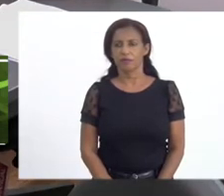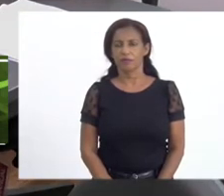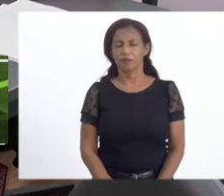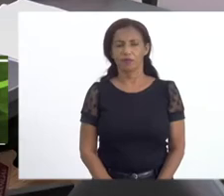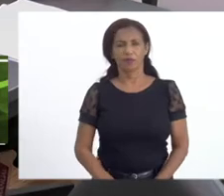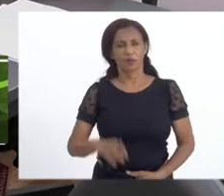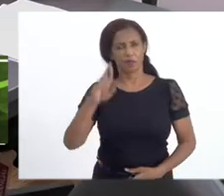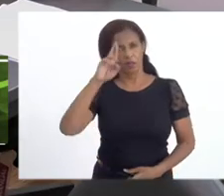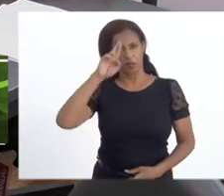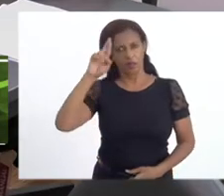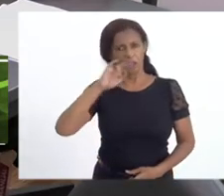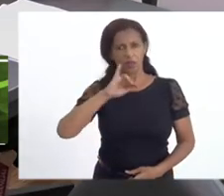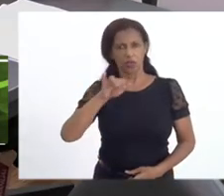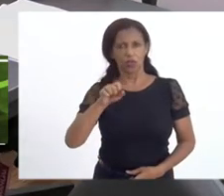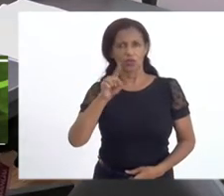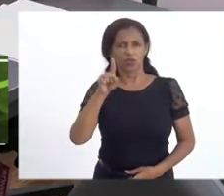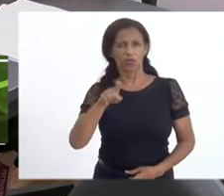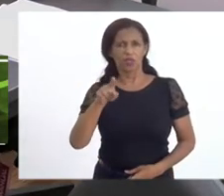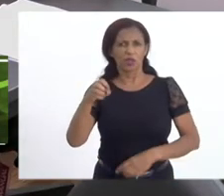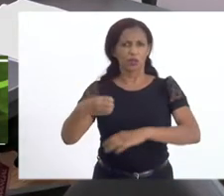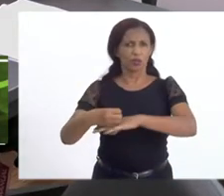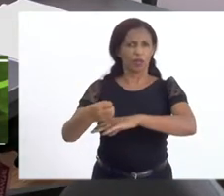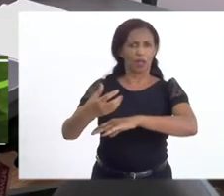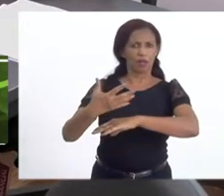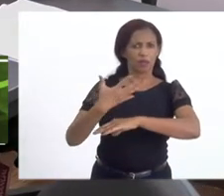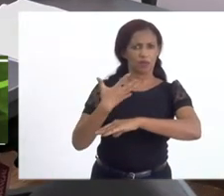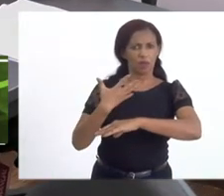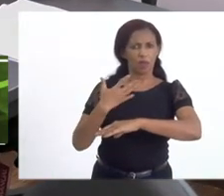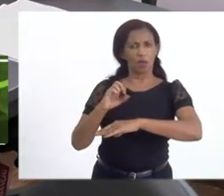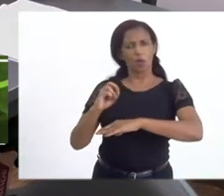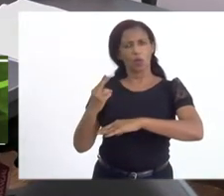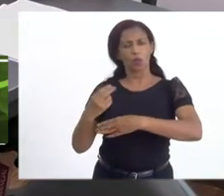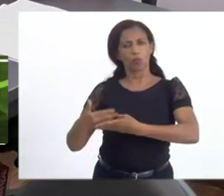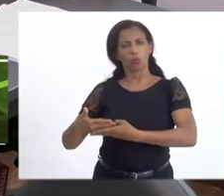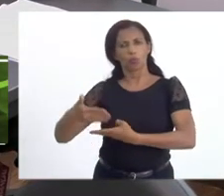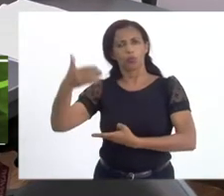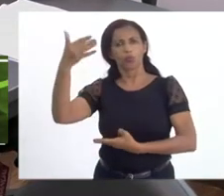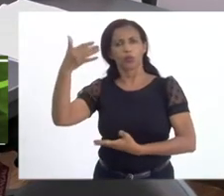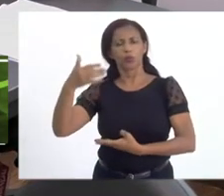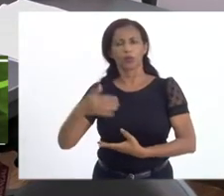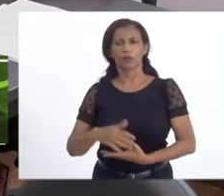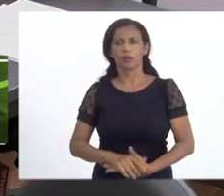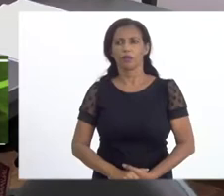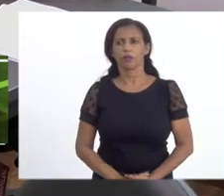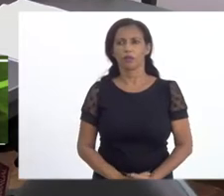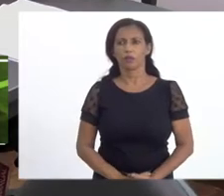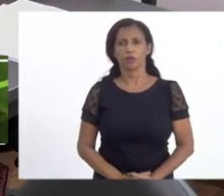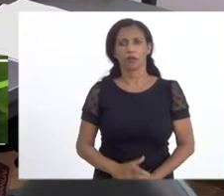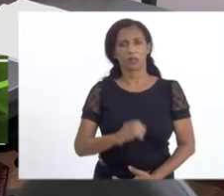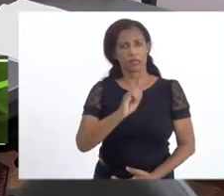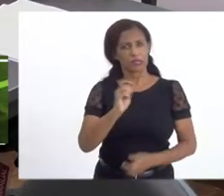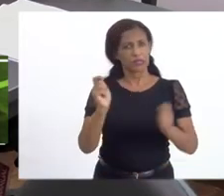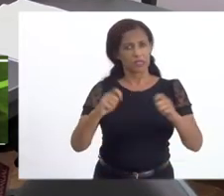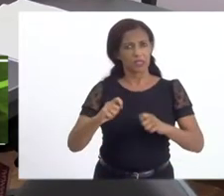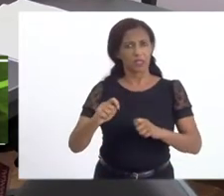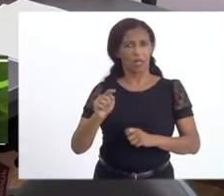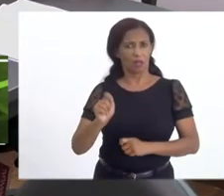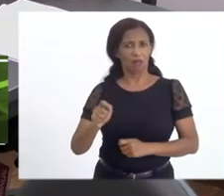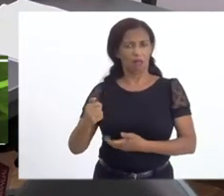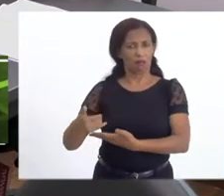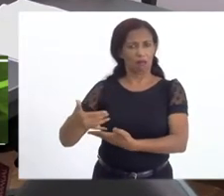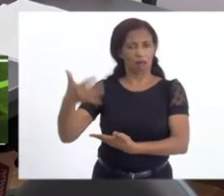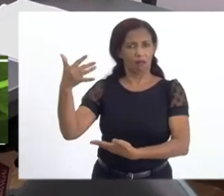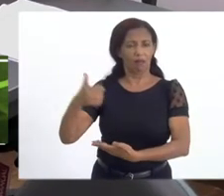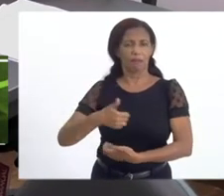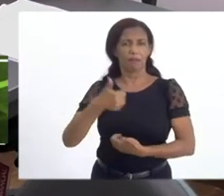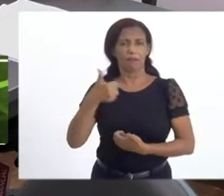Senhor José, o senhor quer mandar ou o senhor quer passar? Se puder habilitar aqui, eu... Ele vai habilitar o